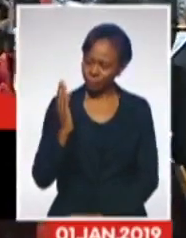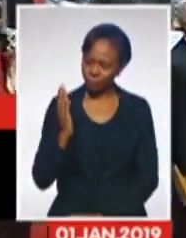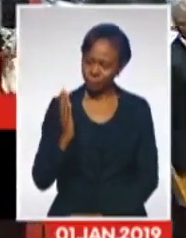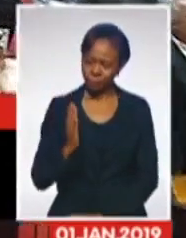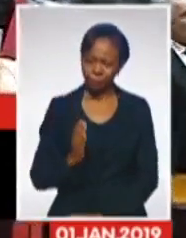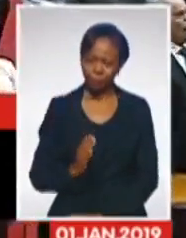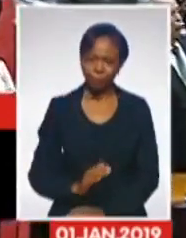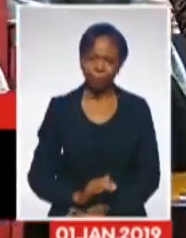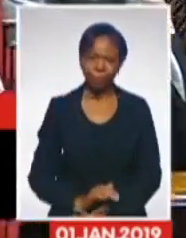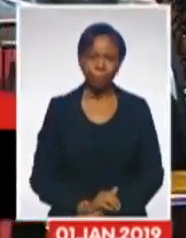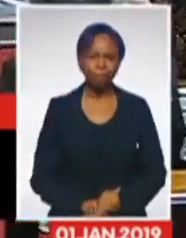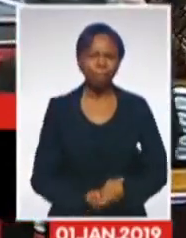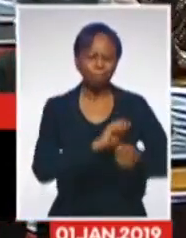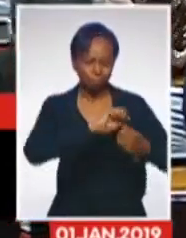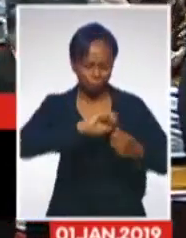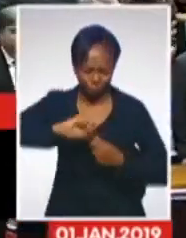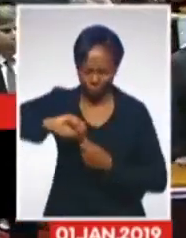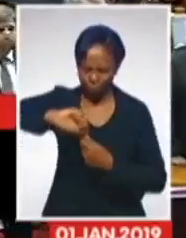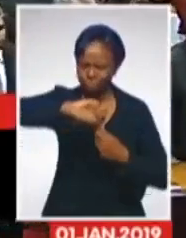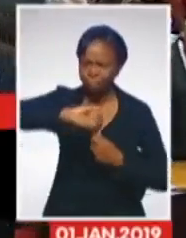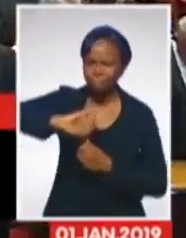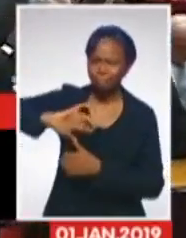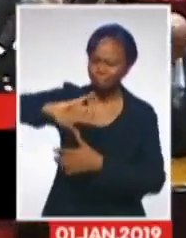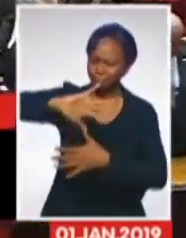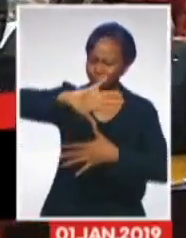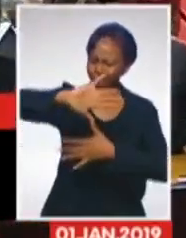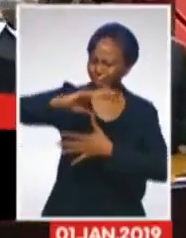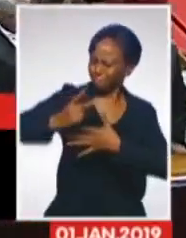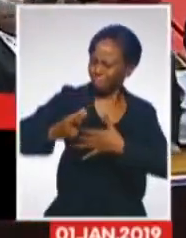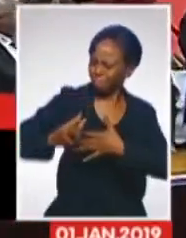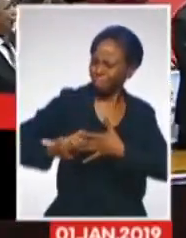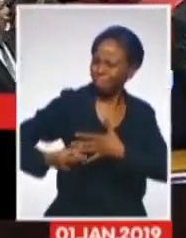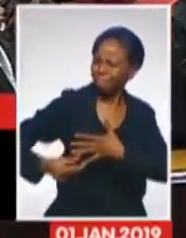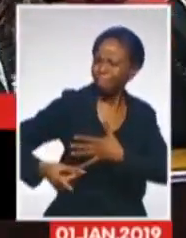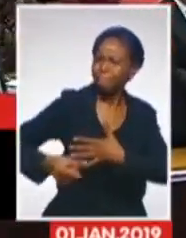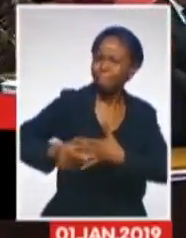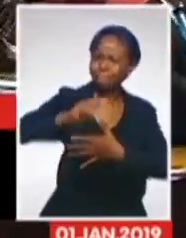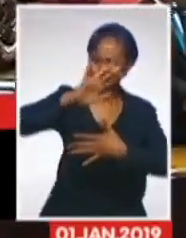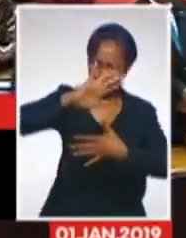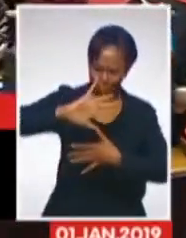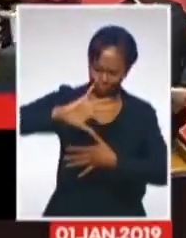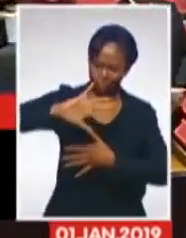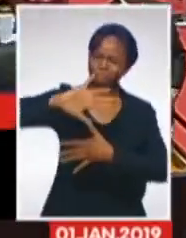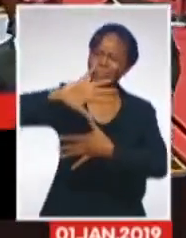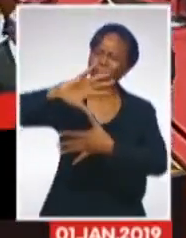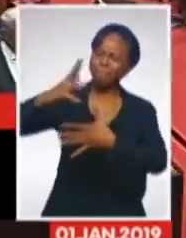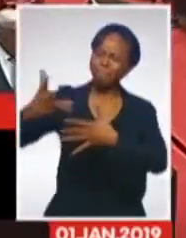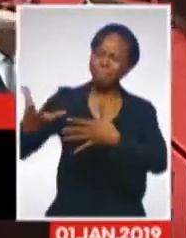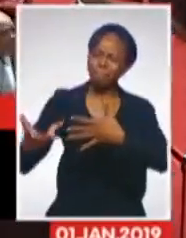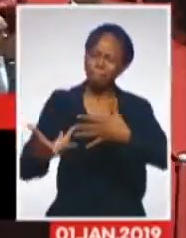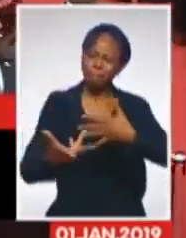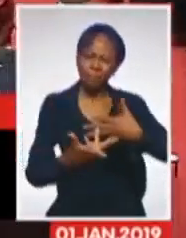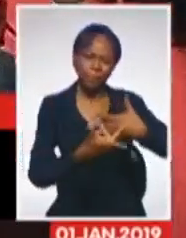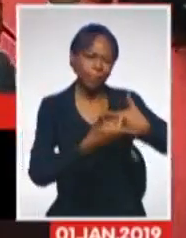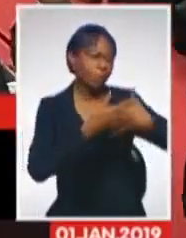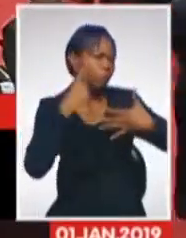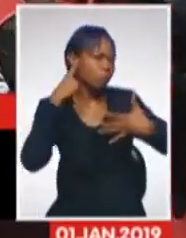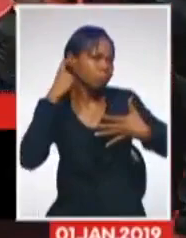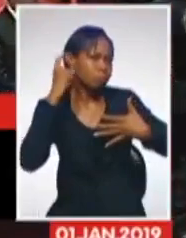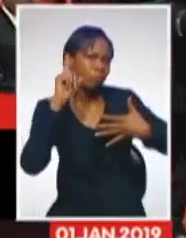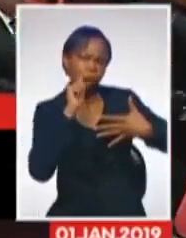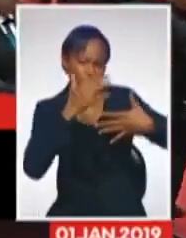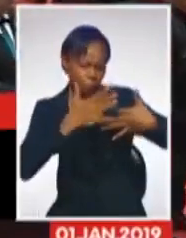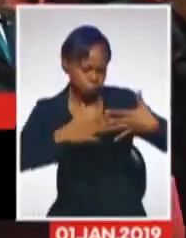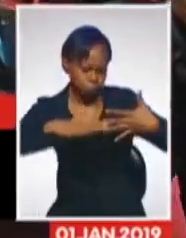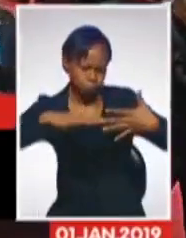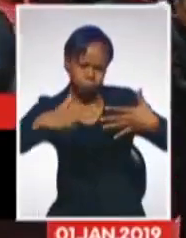Brasil. Deitado eternamente em berço esplêndido, ao som